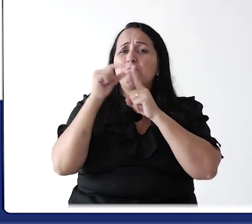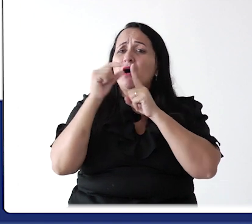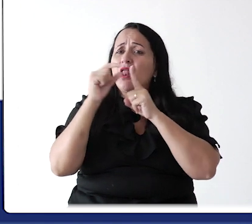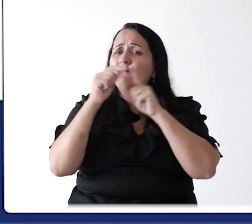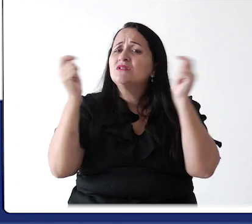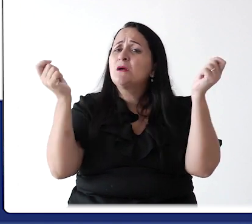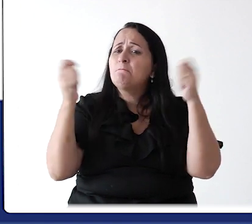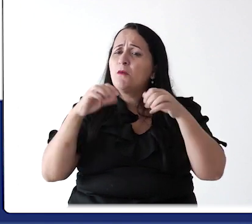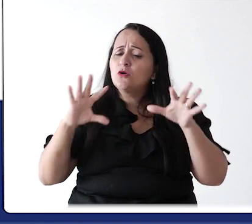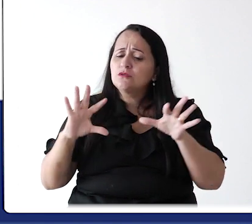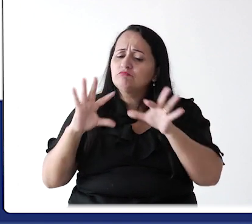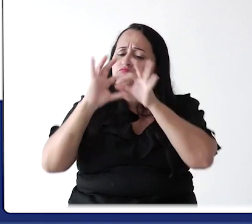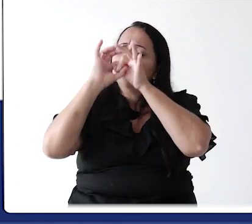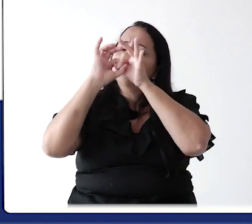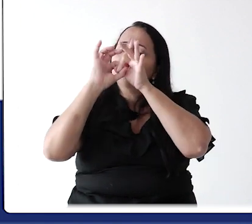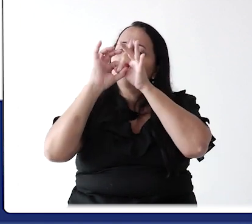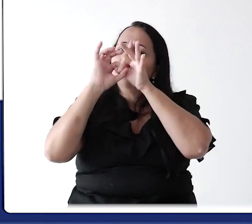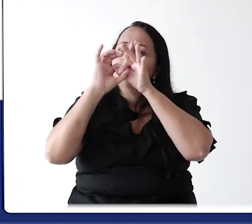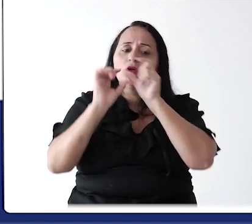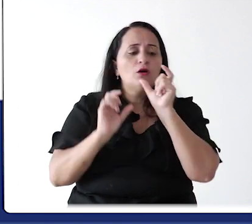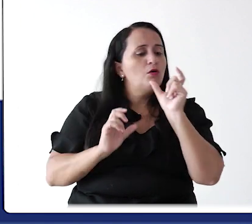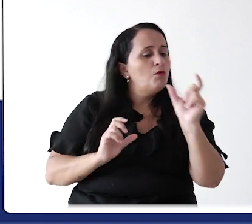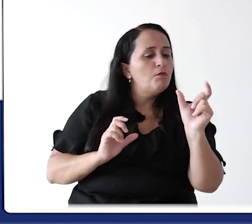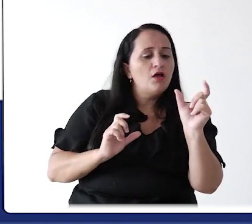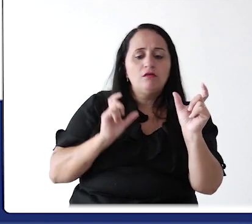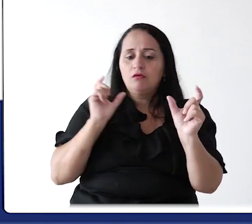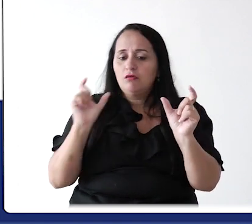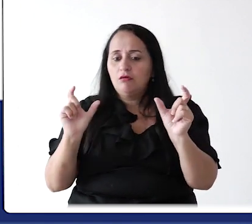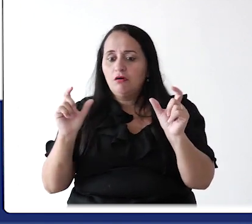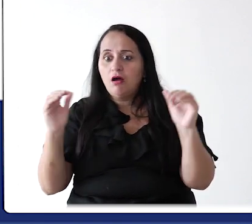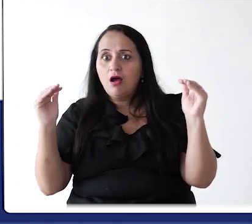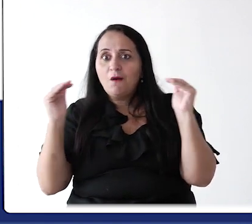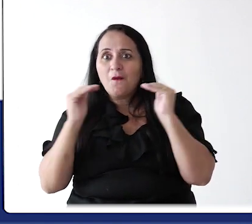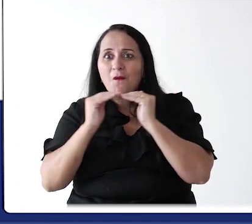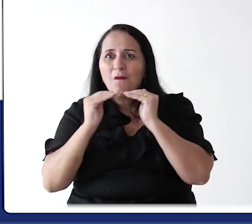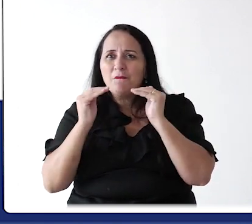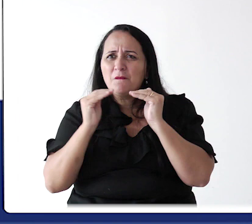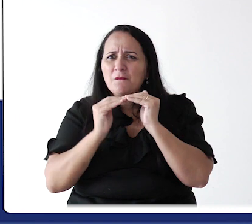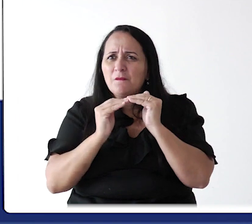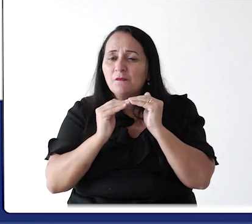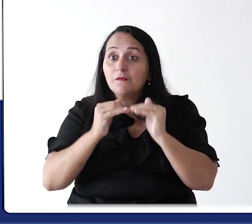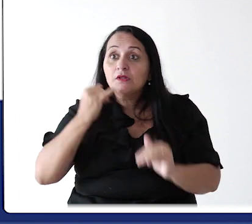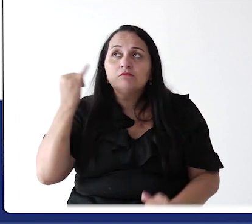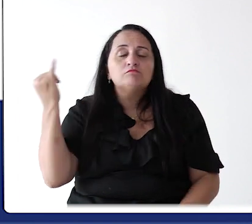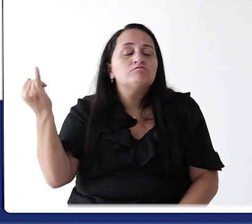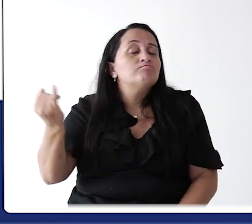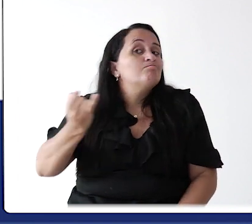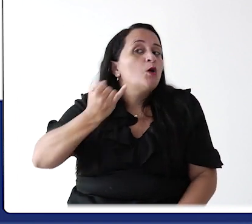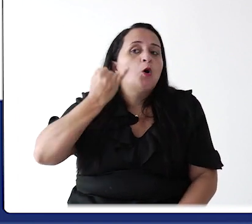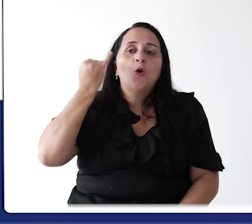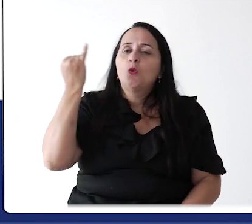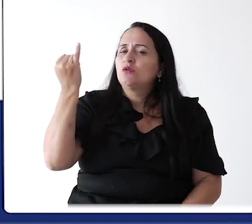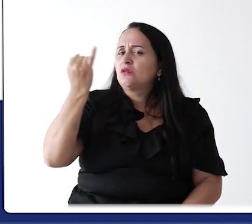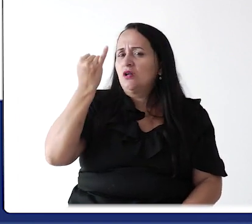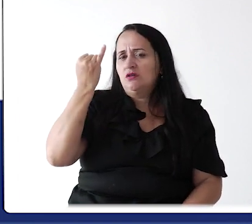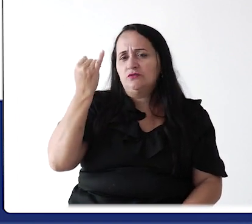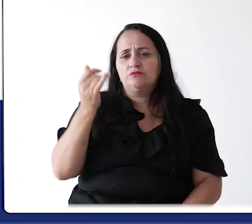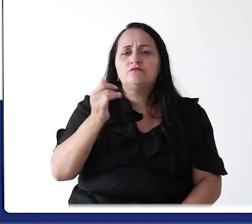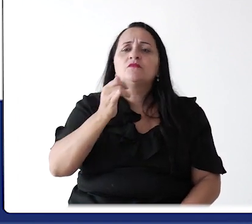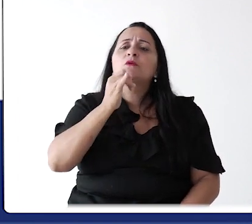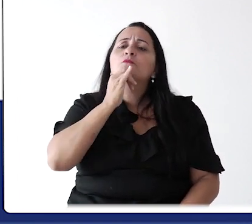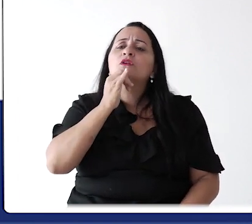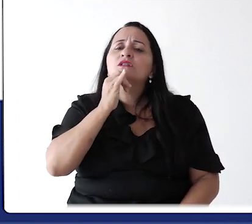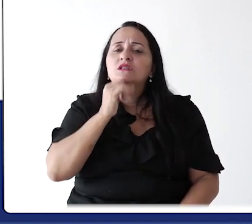podem ser usadas para ligar um termo a outro. E elas são imprescindíveis, hein? Por